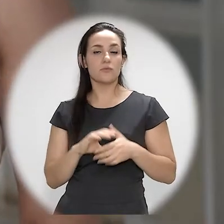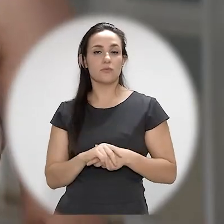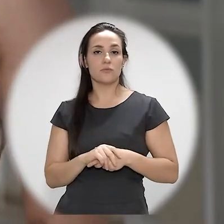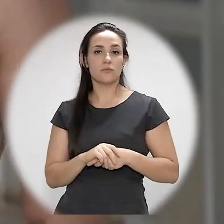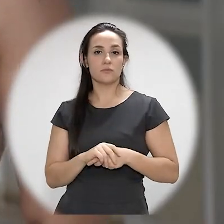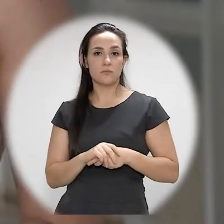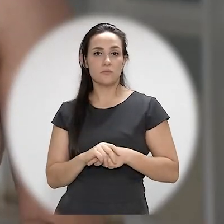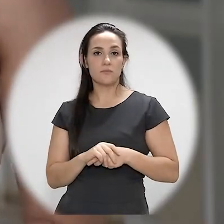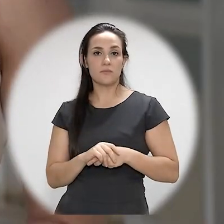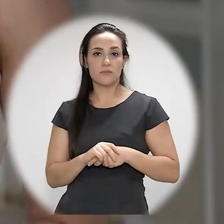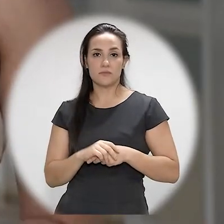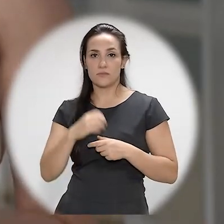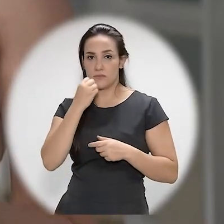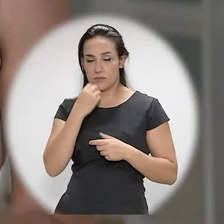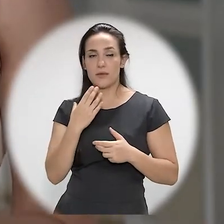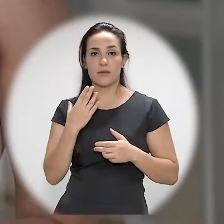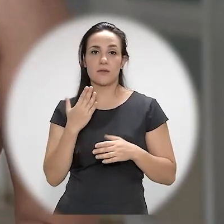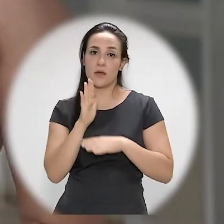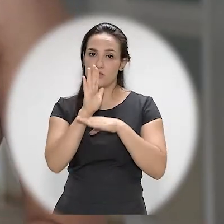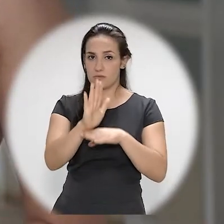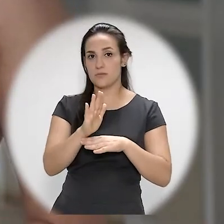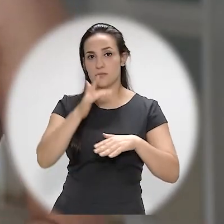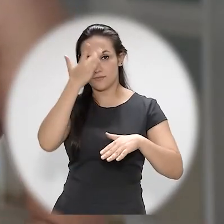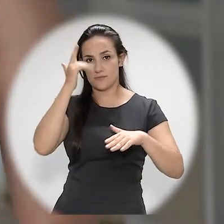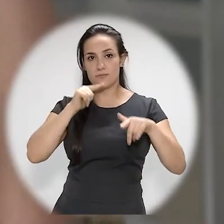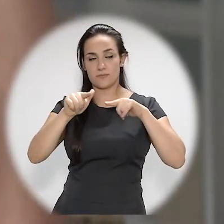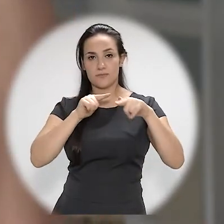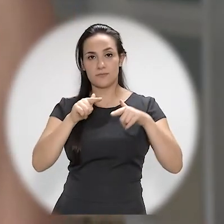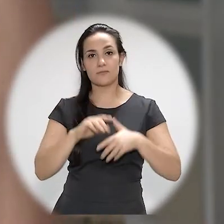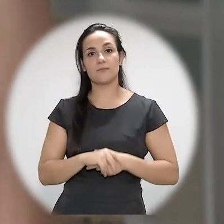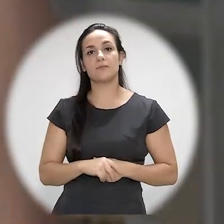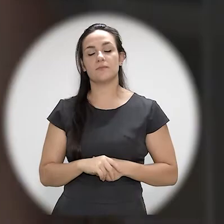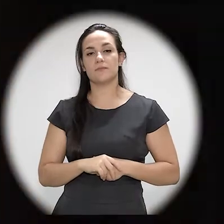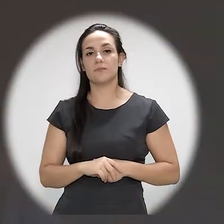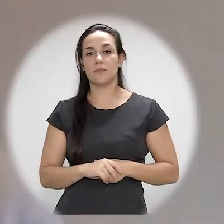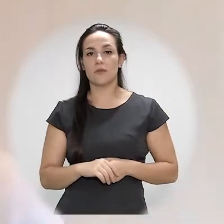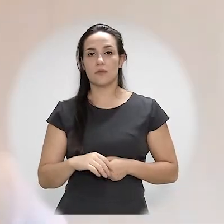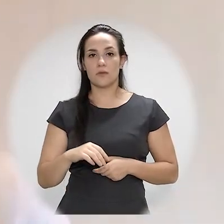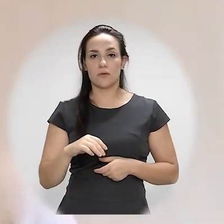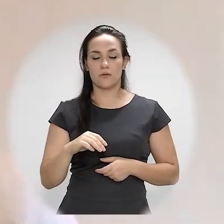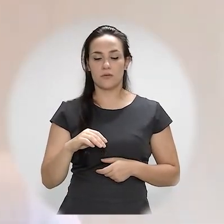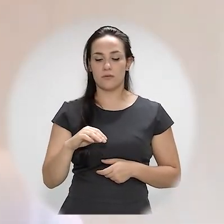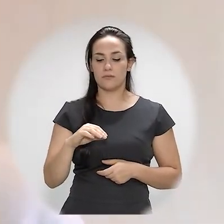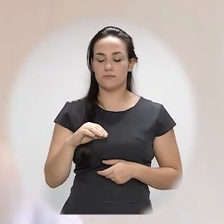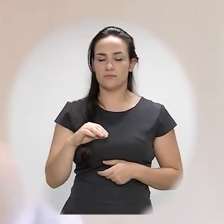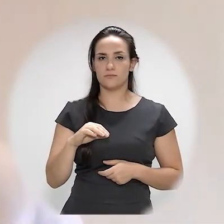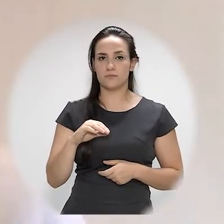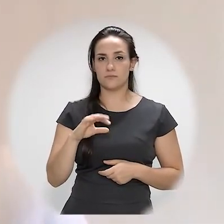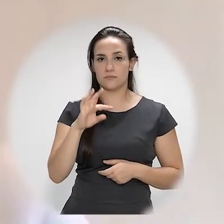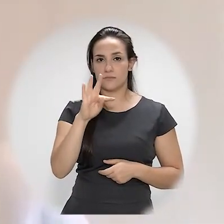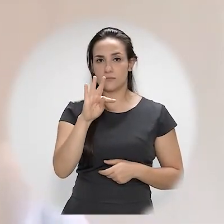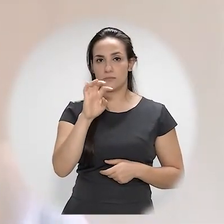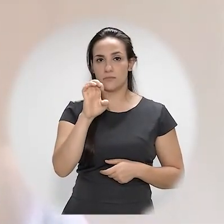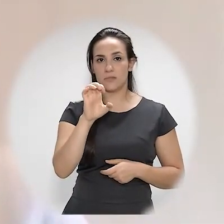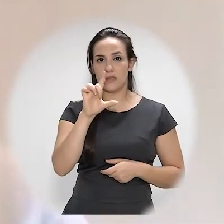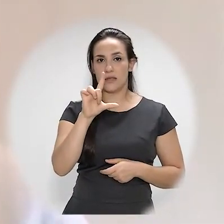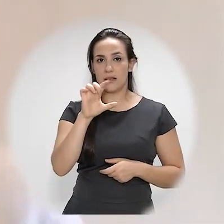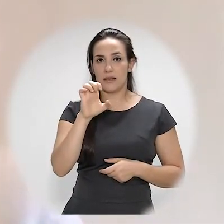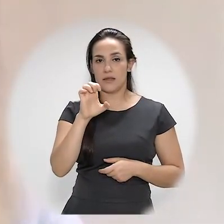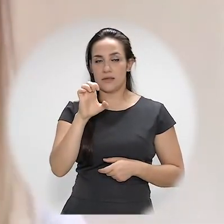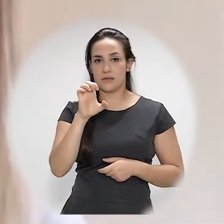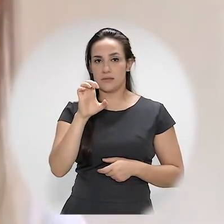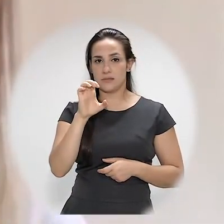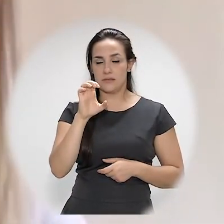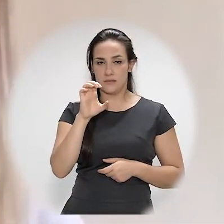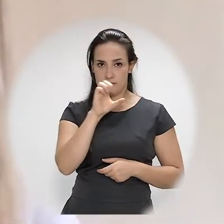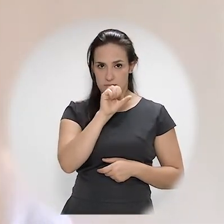próprio local de trabalho, como algo positivo e benéfico para os trabalhadores. O Telepsi, ele foi um projeto que nasceu